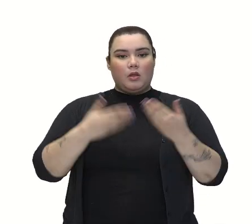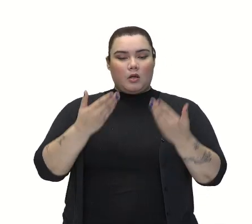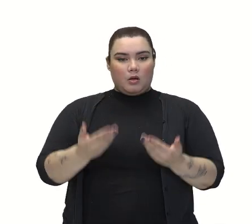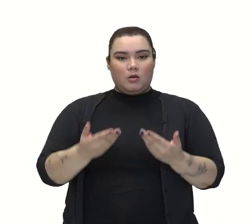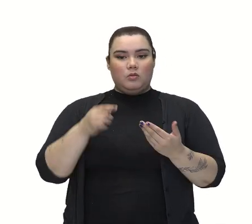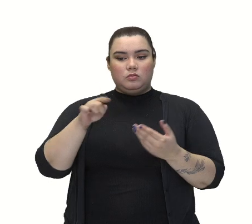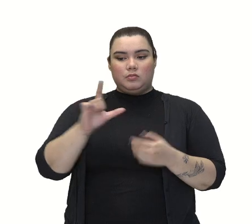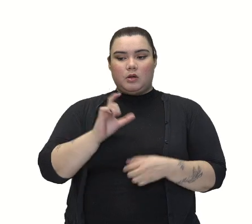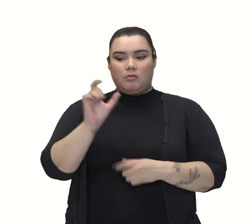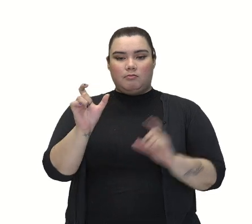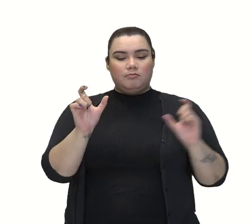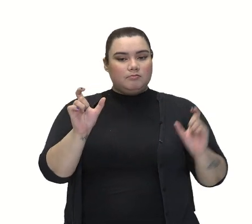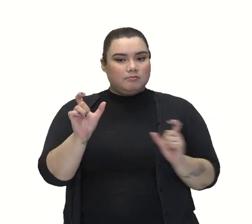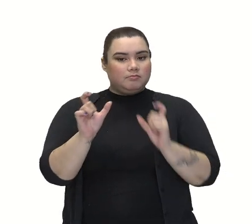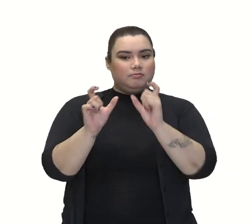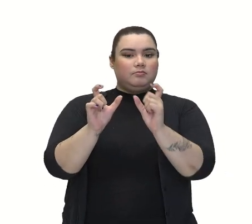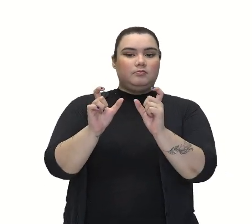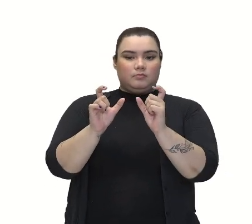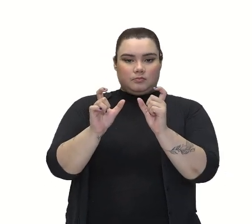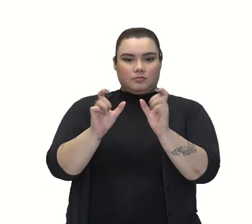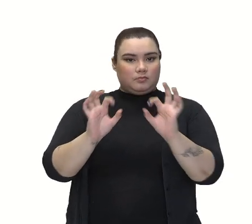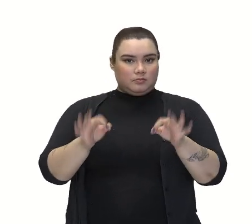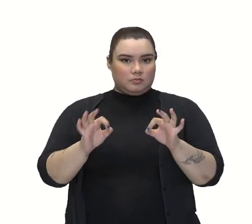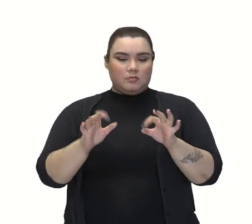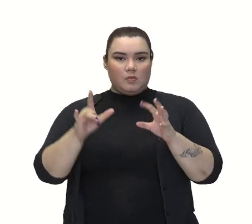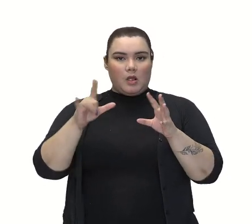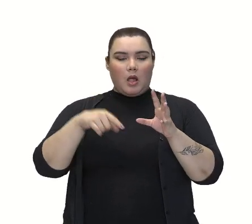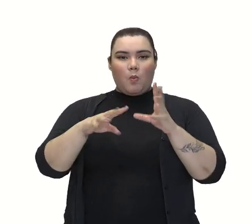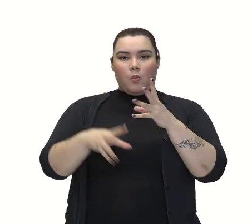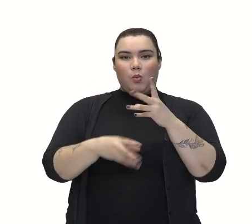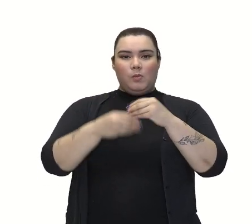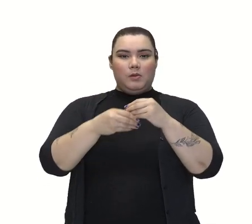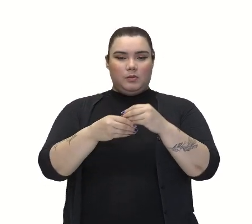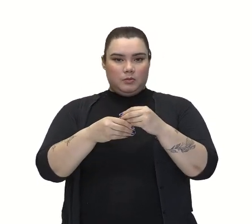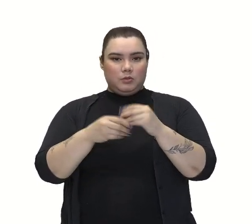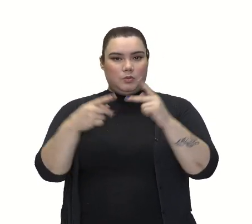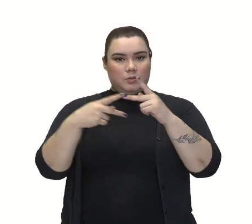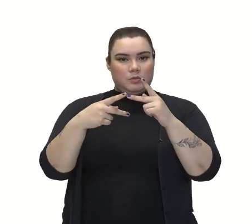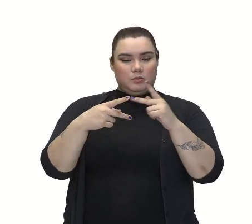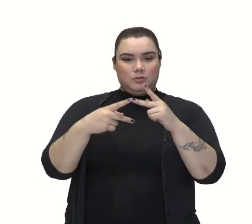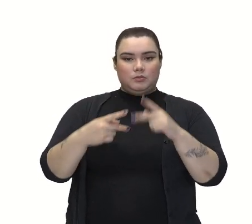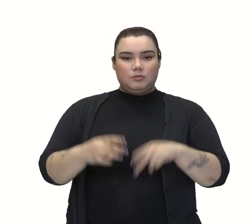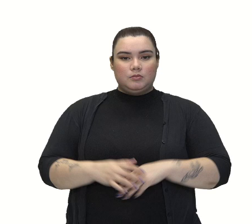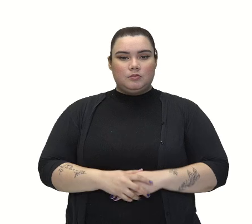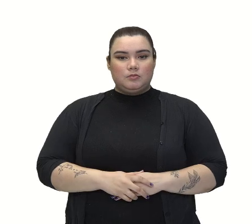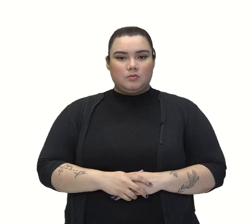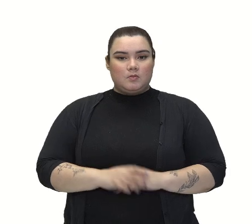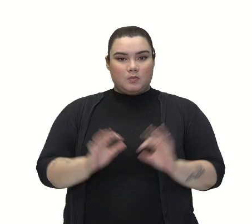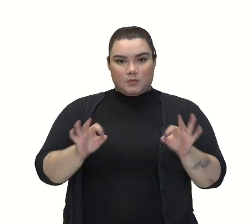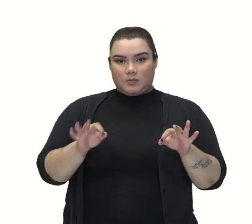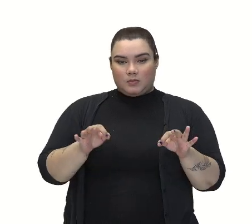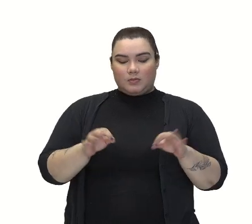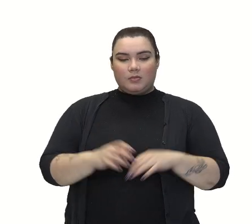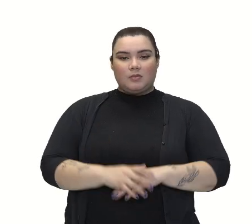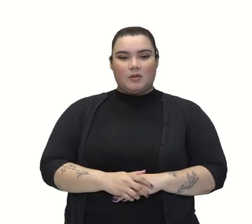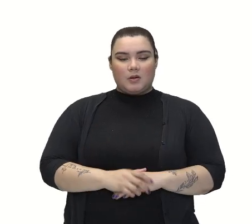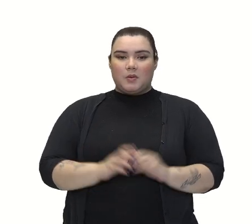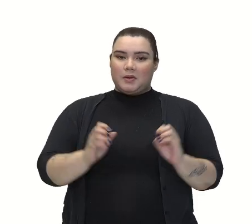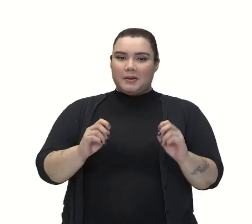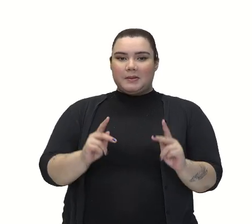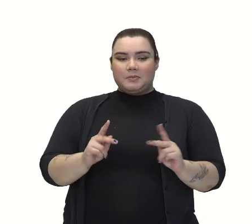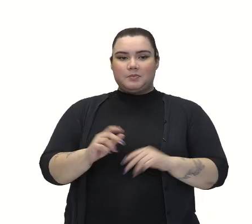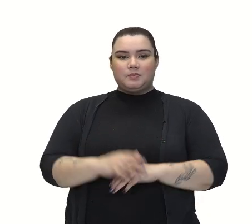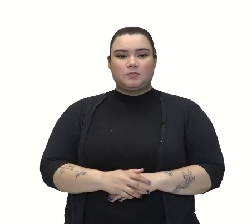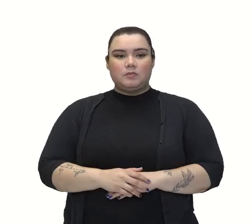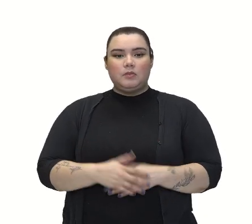ele mesclou, ele se aglutinou aí com a preposição, certinho? Muito bem.